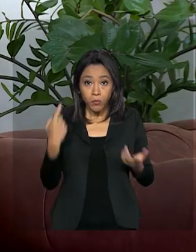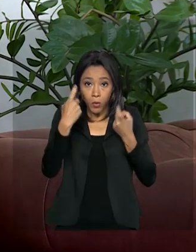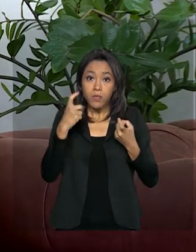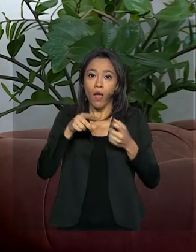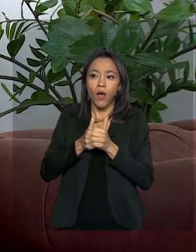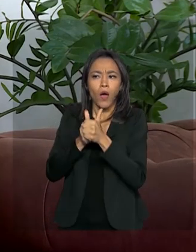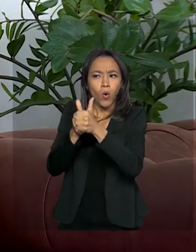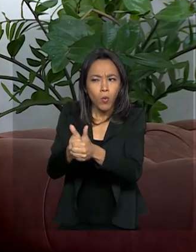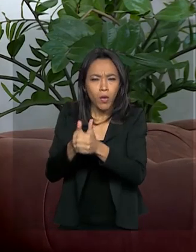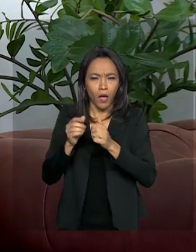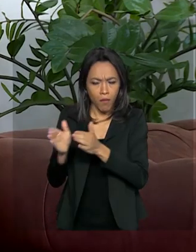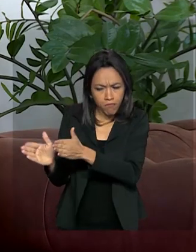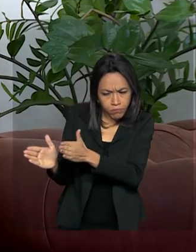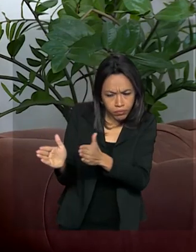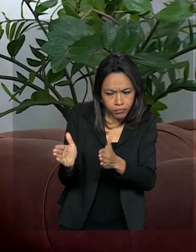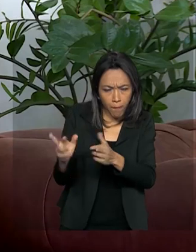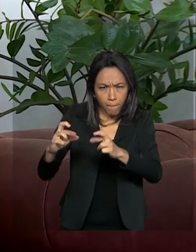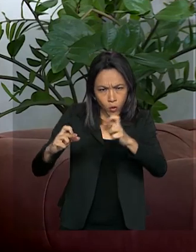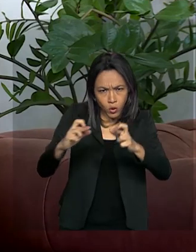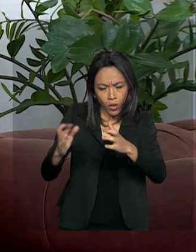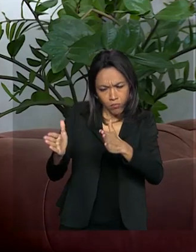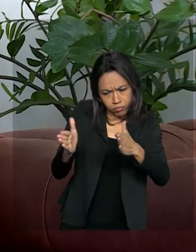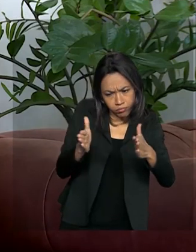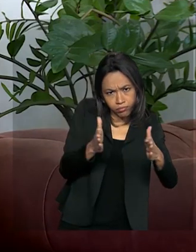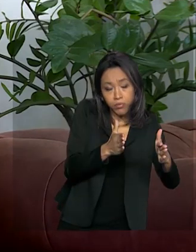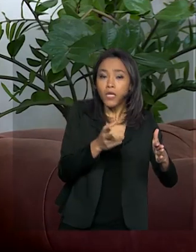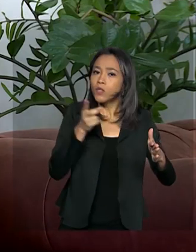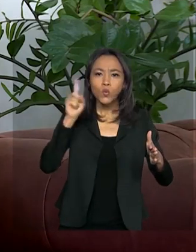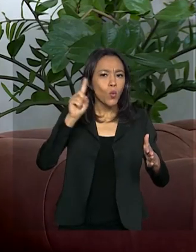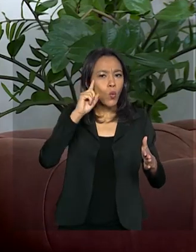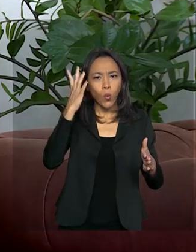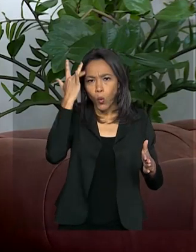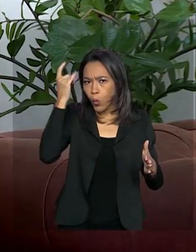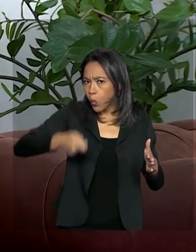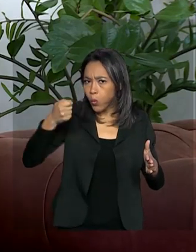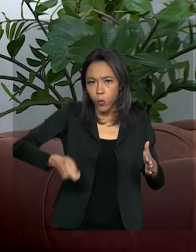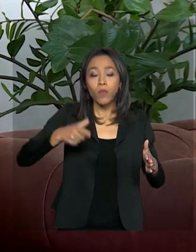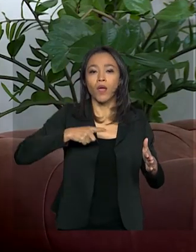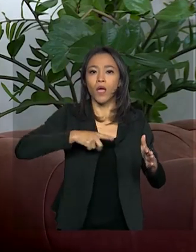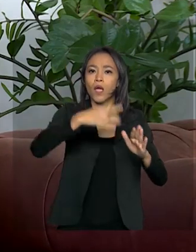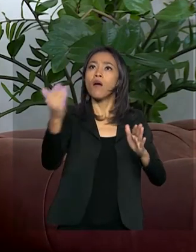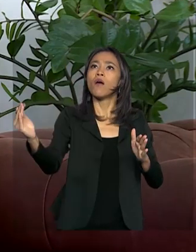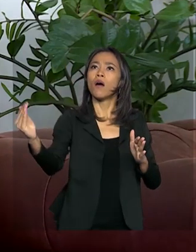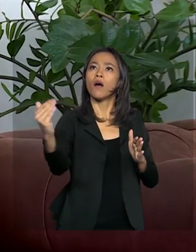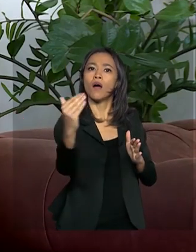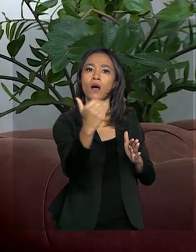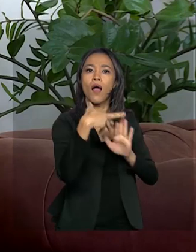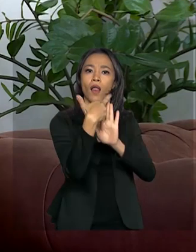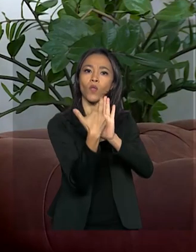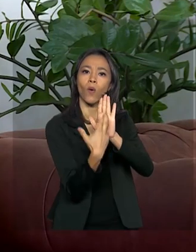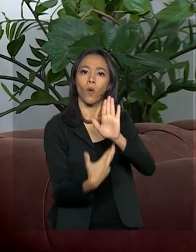monitoramento diário todos os dias nós fechamos aqui é relatórios que vem do